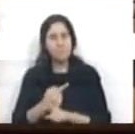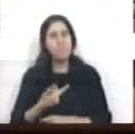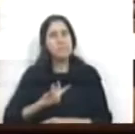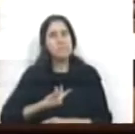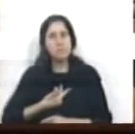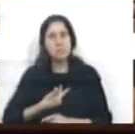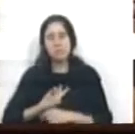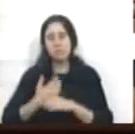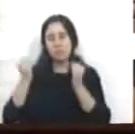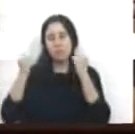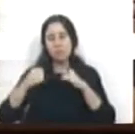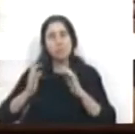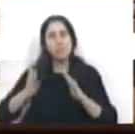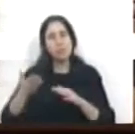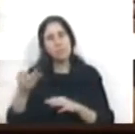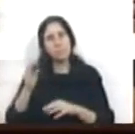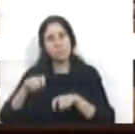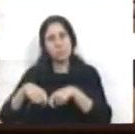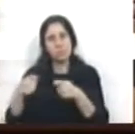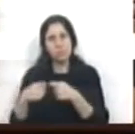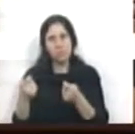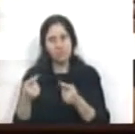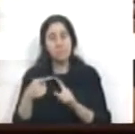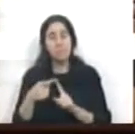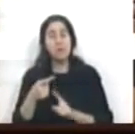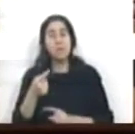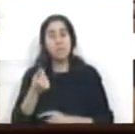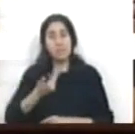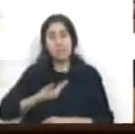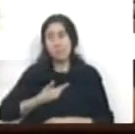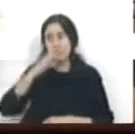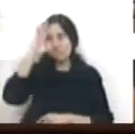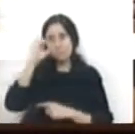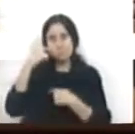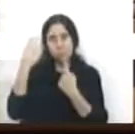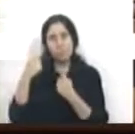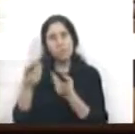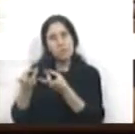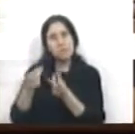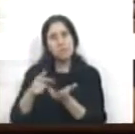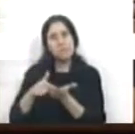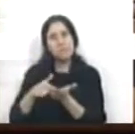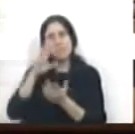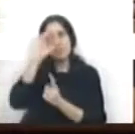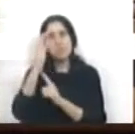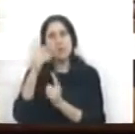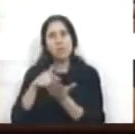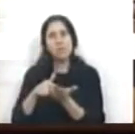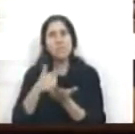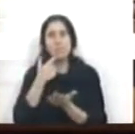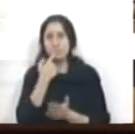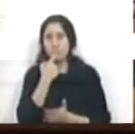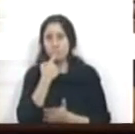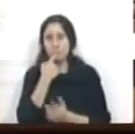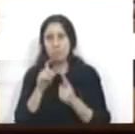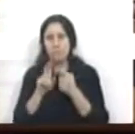enquadramos no acordo que fizemos com o Partido Socialista. A dívida pública, que ainda neste Orçamento de Estado tem o significado de juros